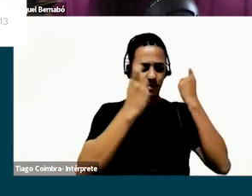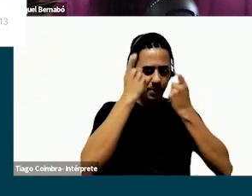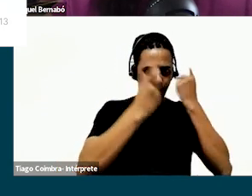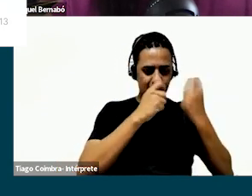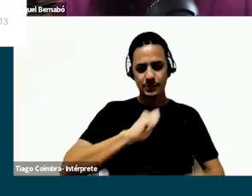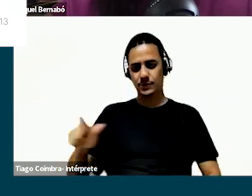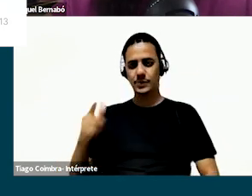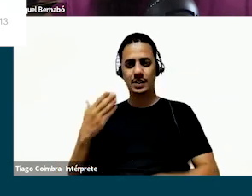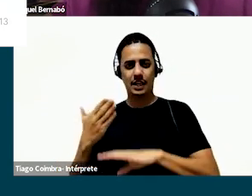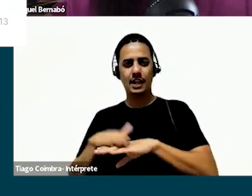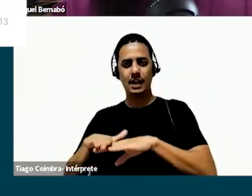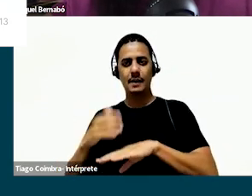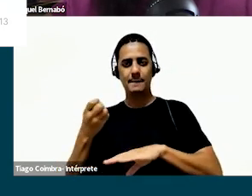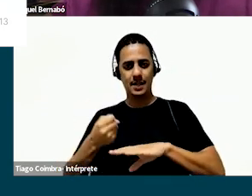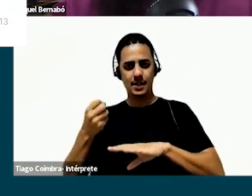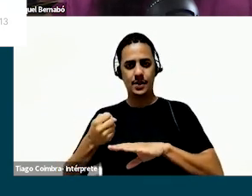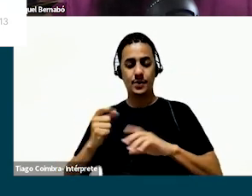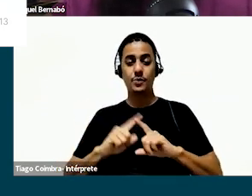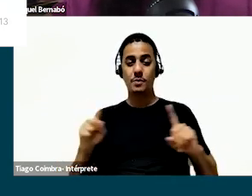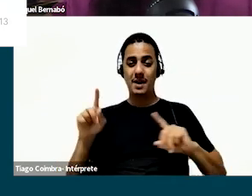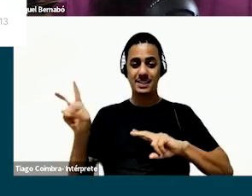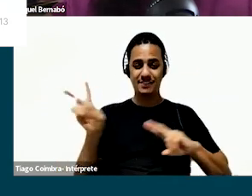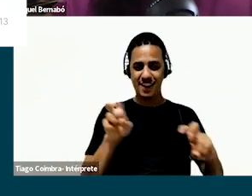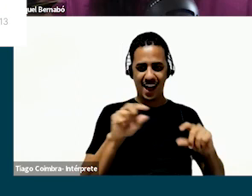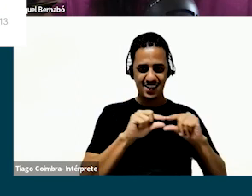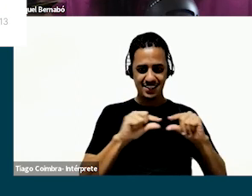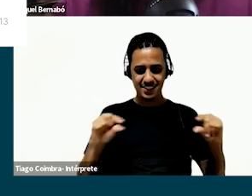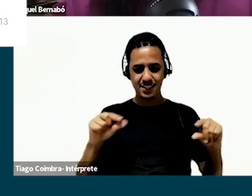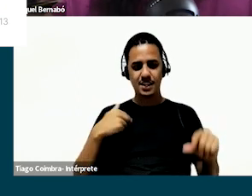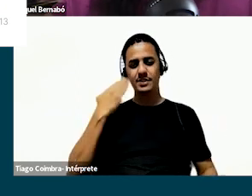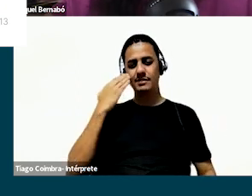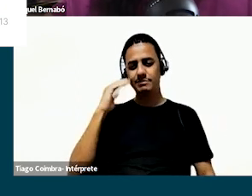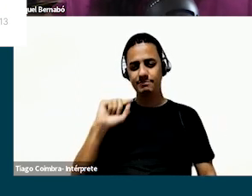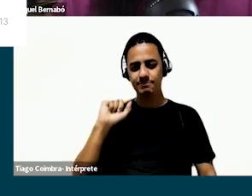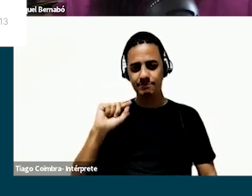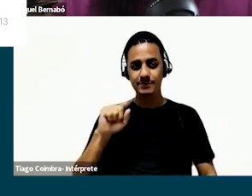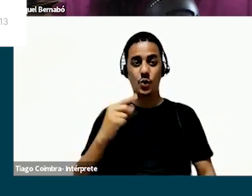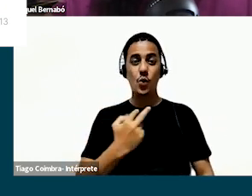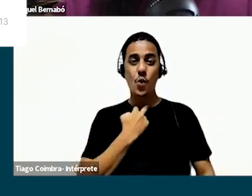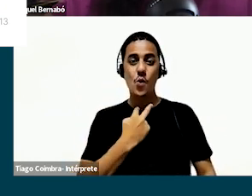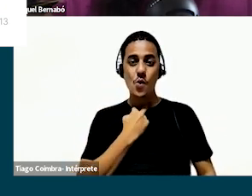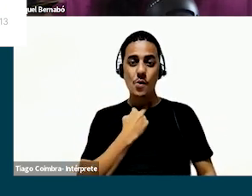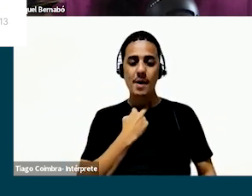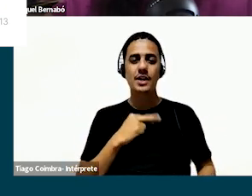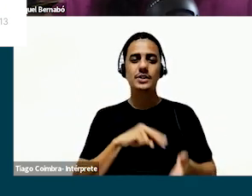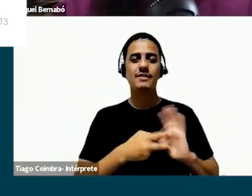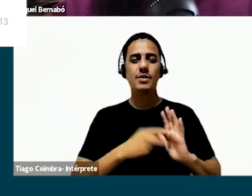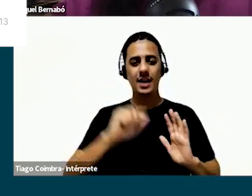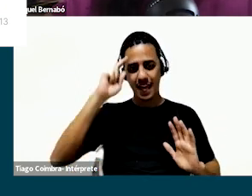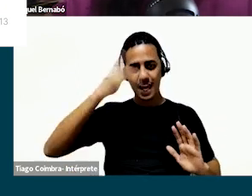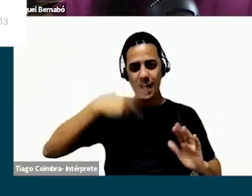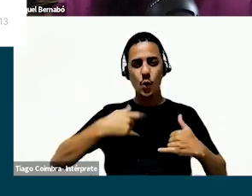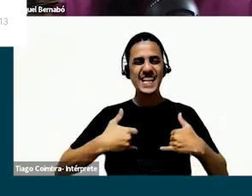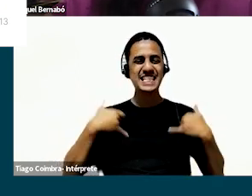outros recortes têm muito mais ocupações e preocupações do que as pessoas brancas. Mas, seguindo o trecho do livro, eu entendi que a ocupação que ele tratava era